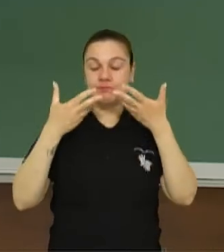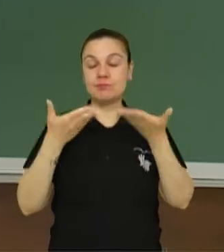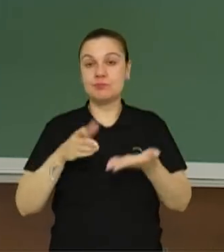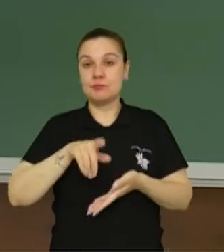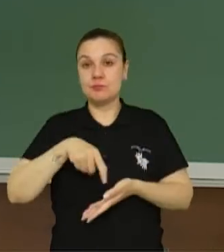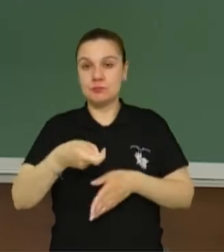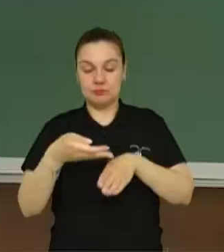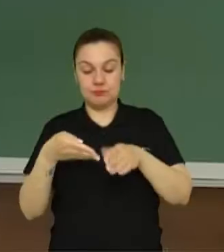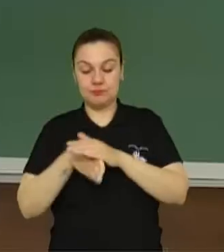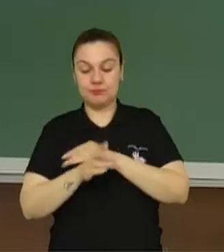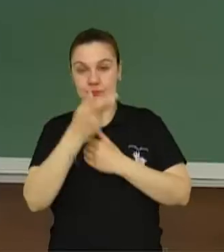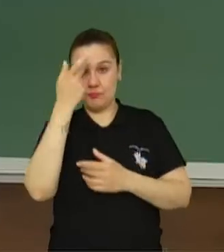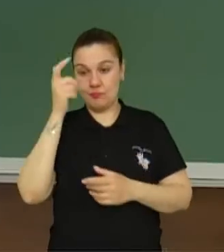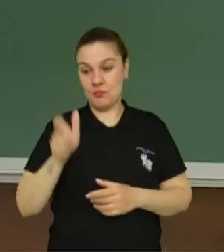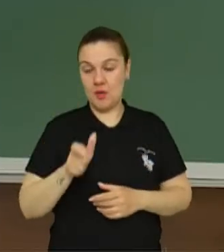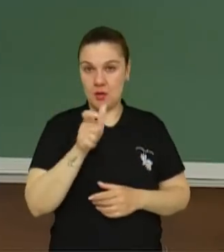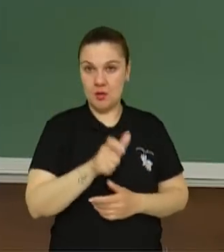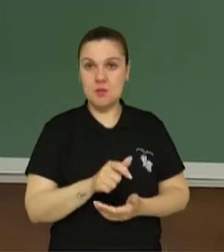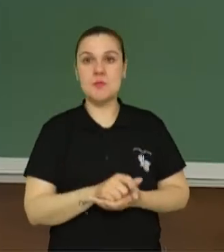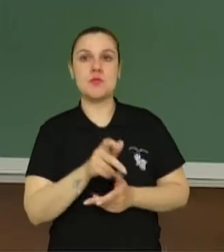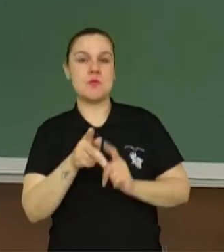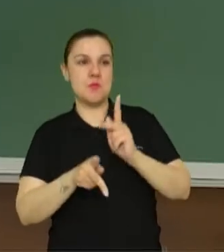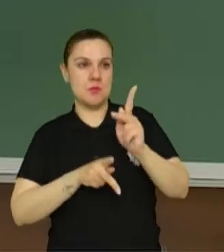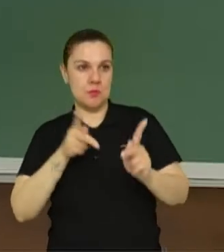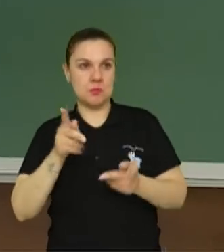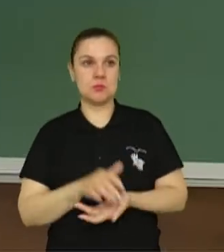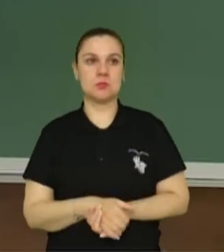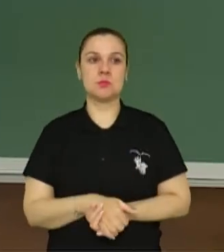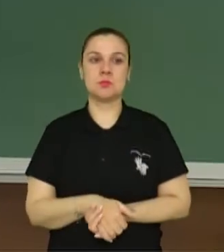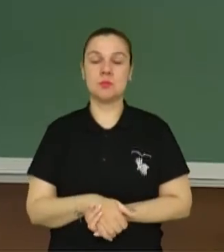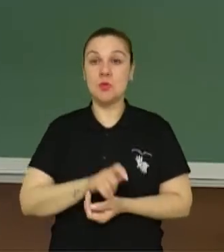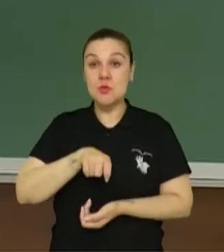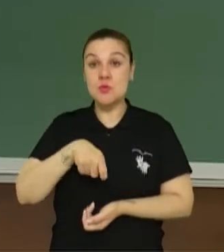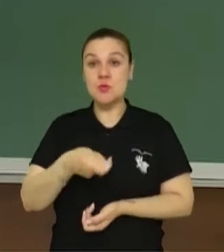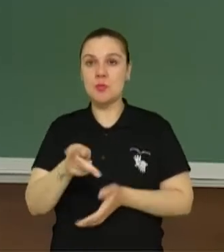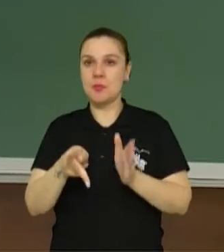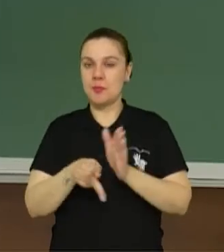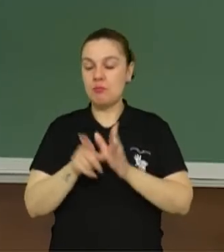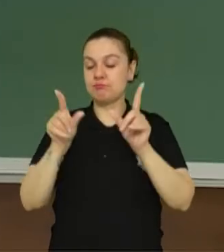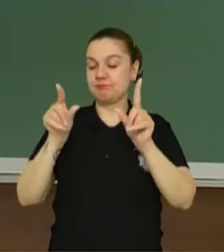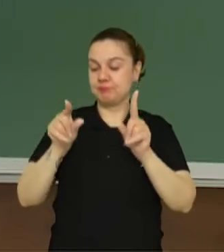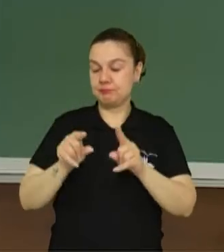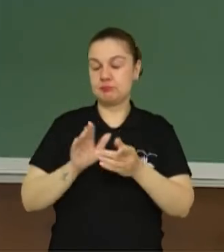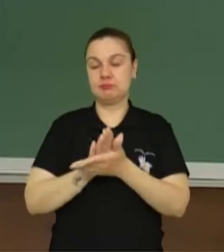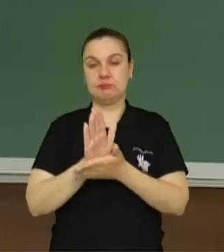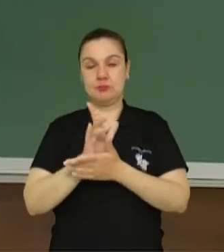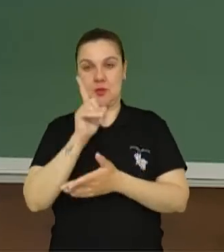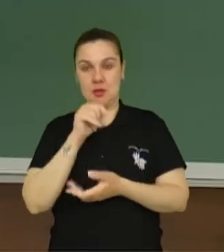ao comportamento das pessoas, da população, a respeito, né, da economia de